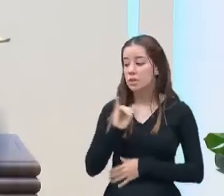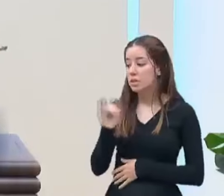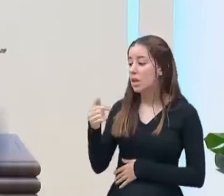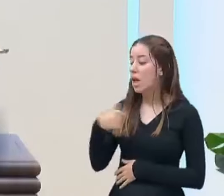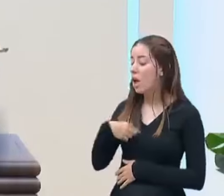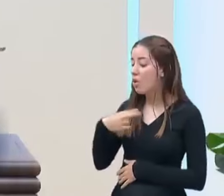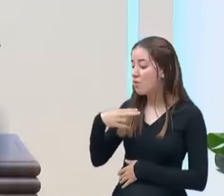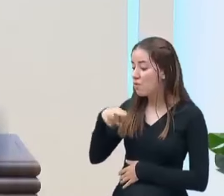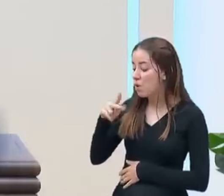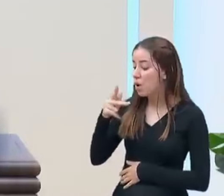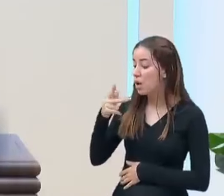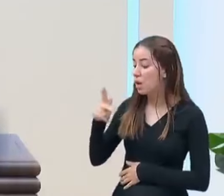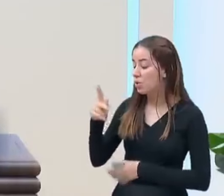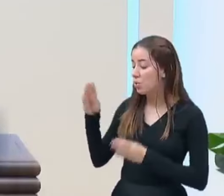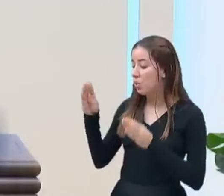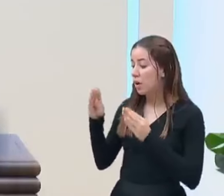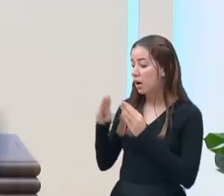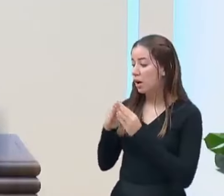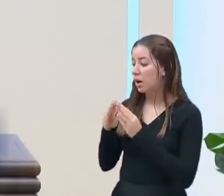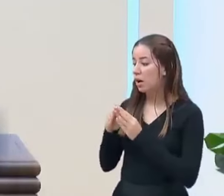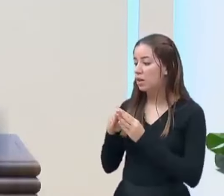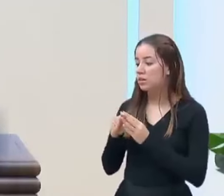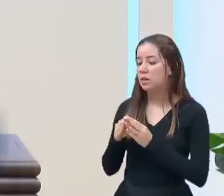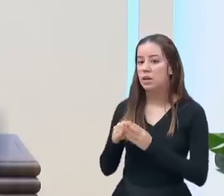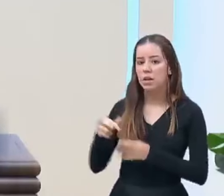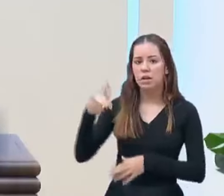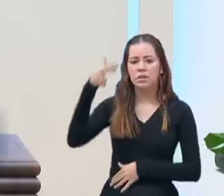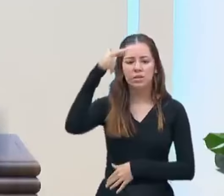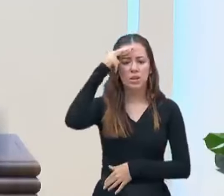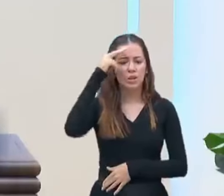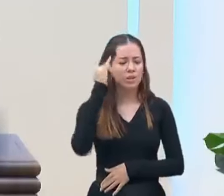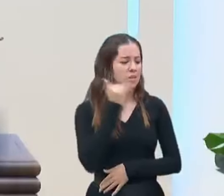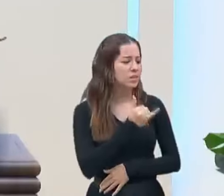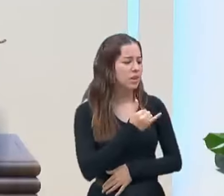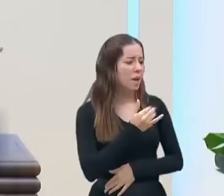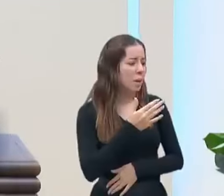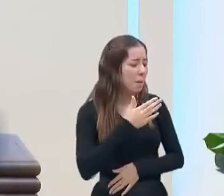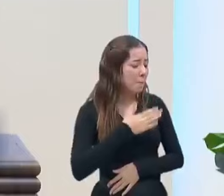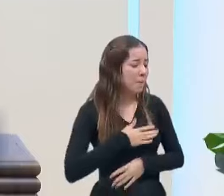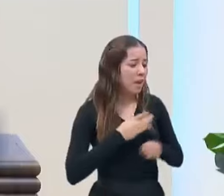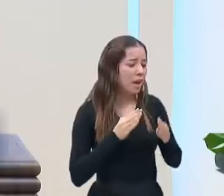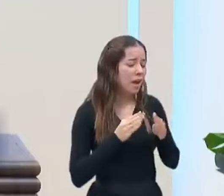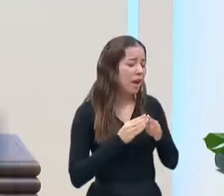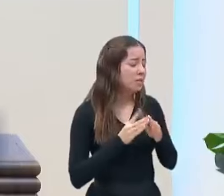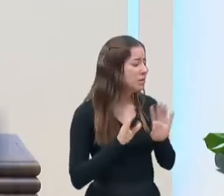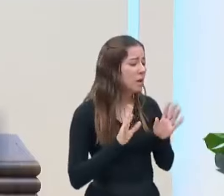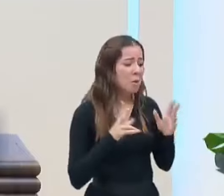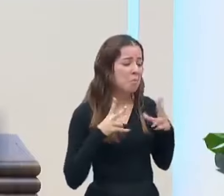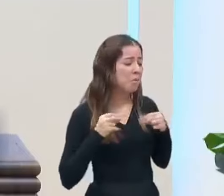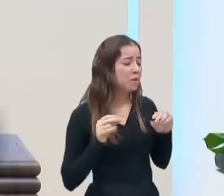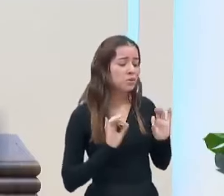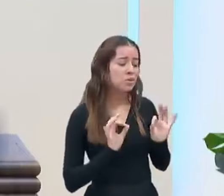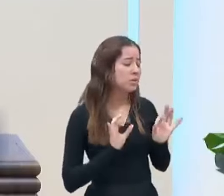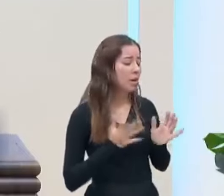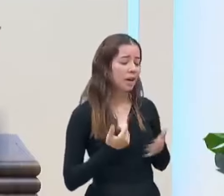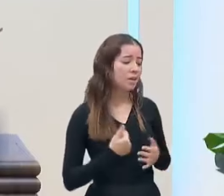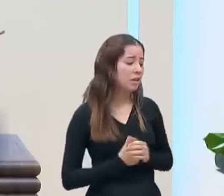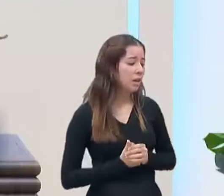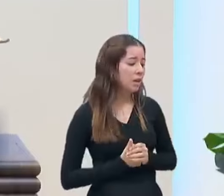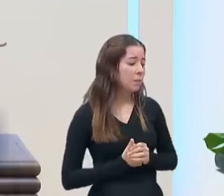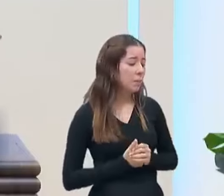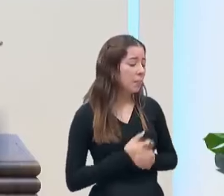dar saúde a ele. Senhor, eu não sou digno de sair da minha casa, porque eu sou homem sob autoridade e